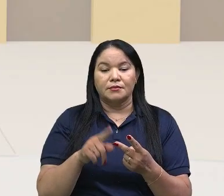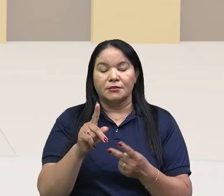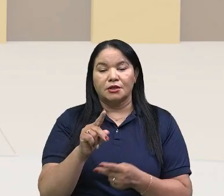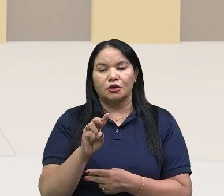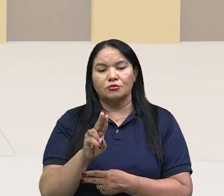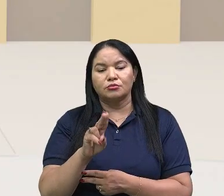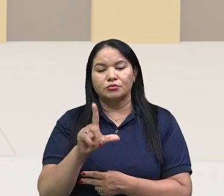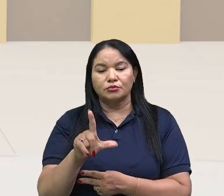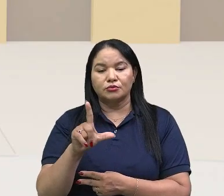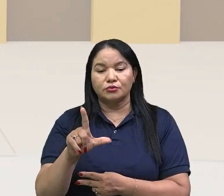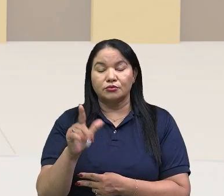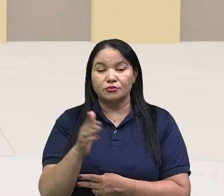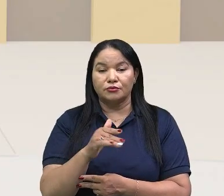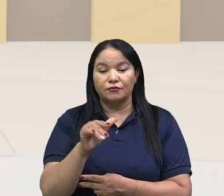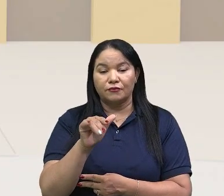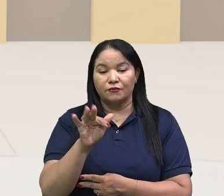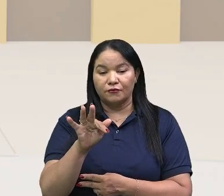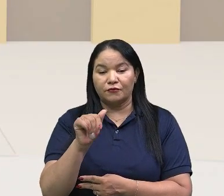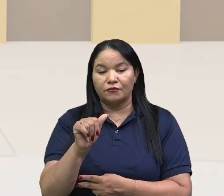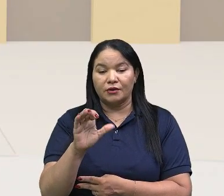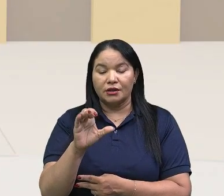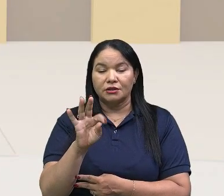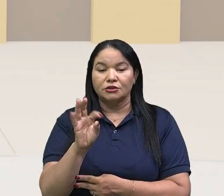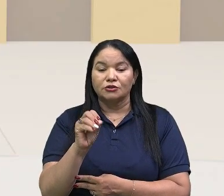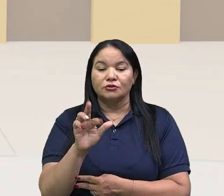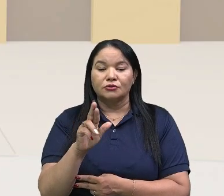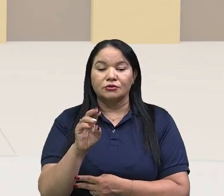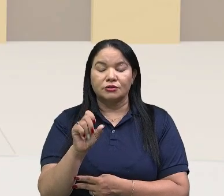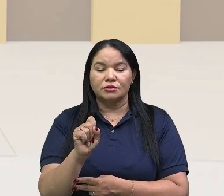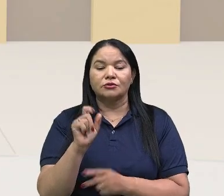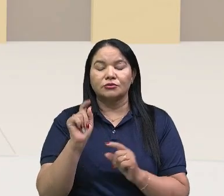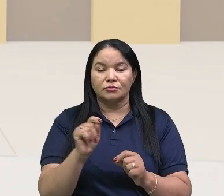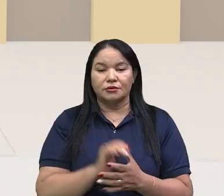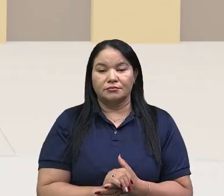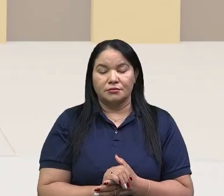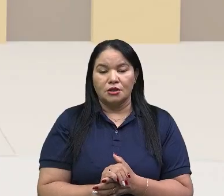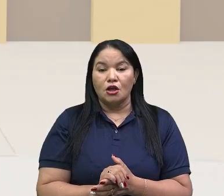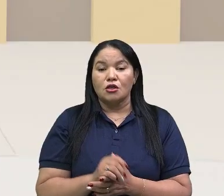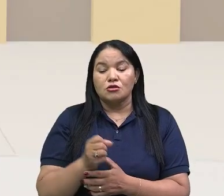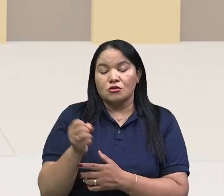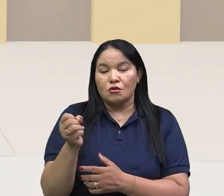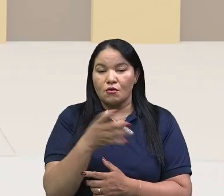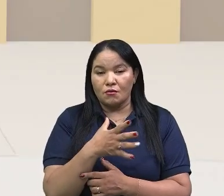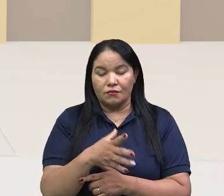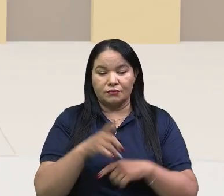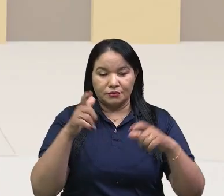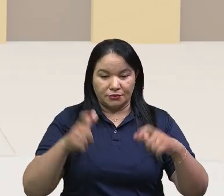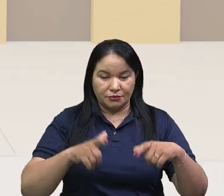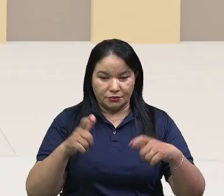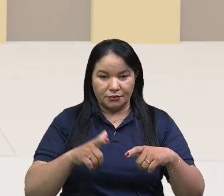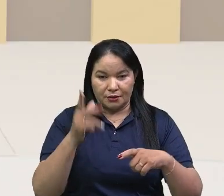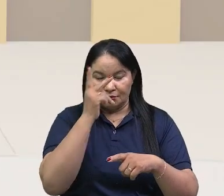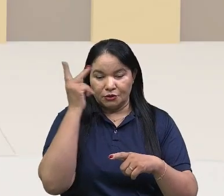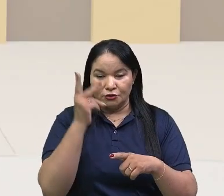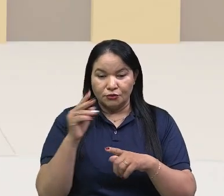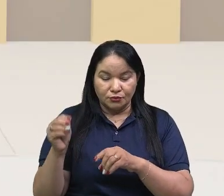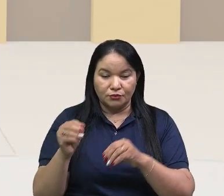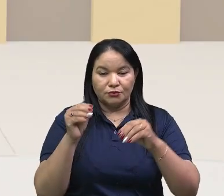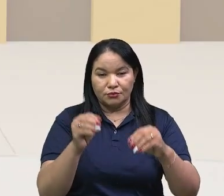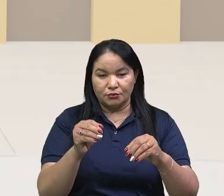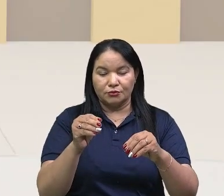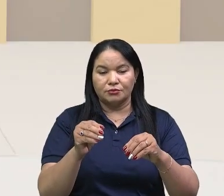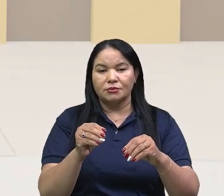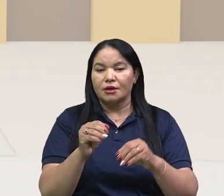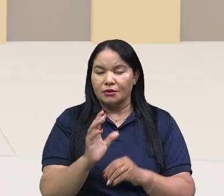o que vai acabar atraindo, né, as pessoas para um novo lugar? Exato. A gente vai ter alguns fatores importantes,